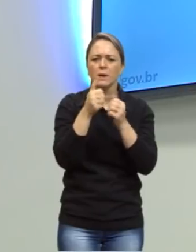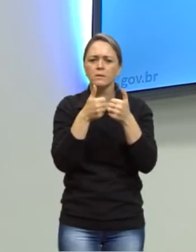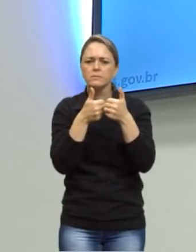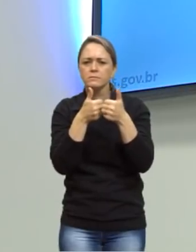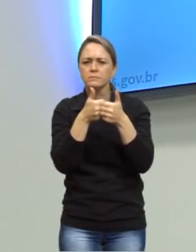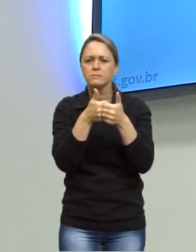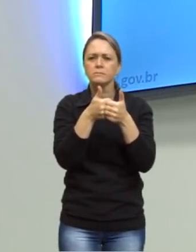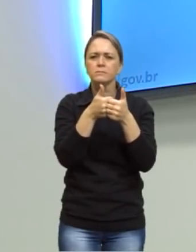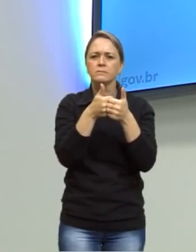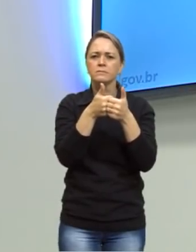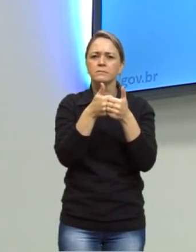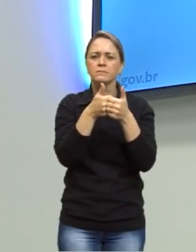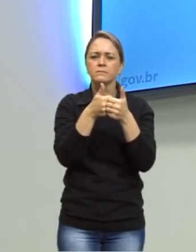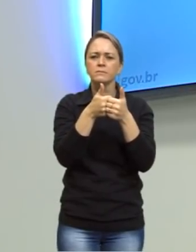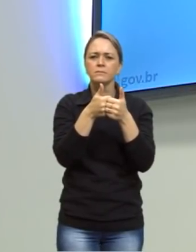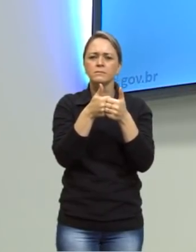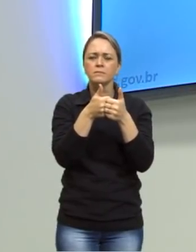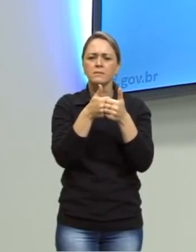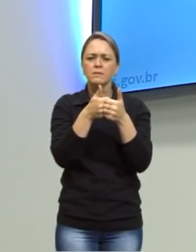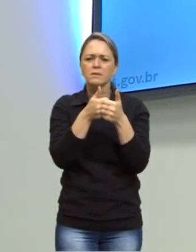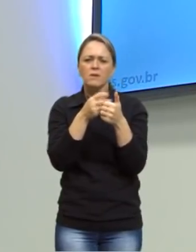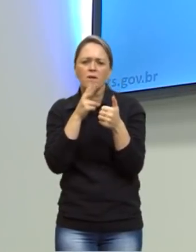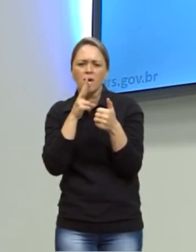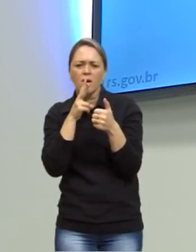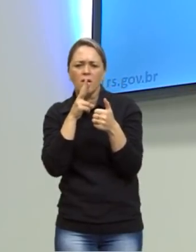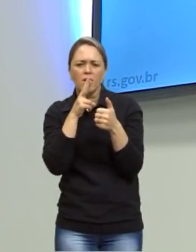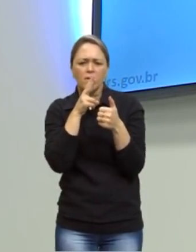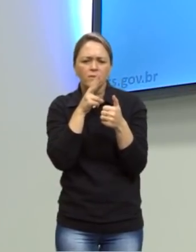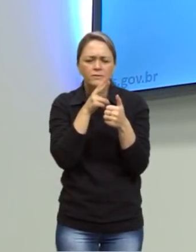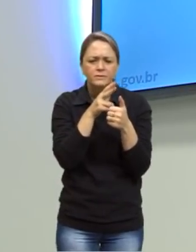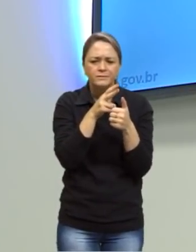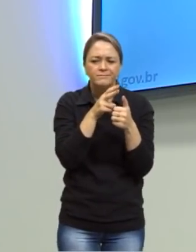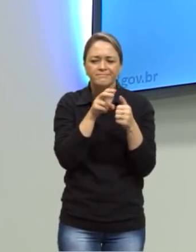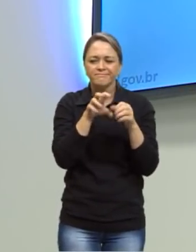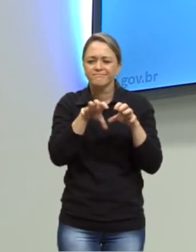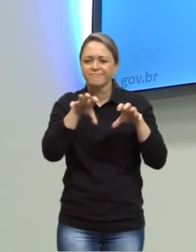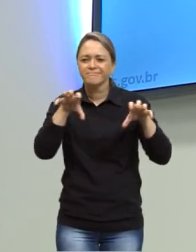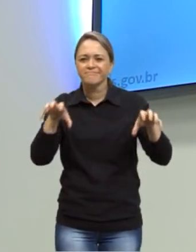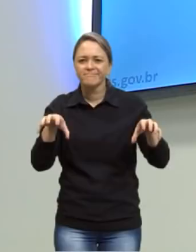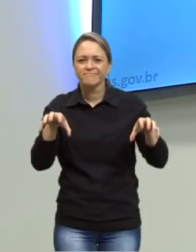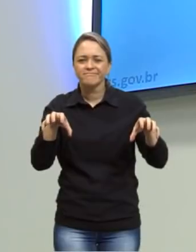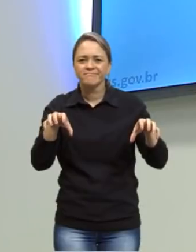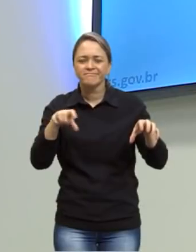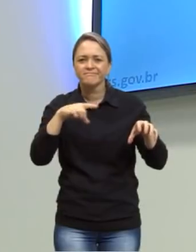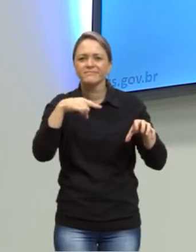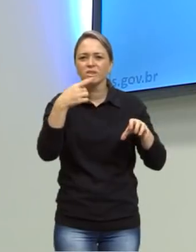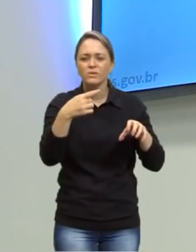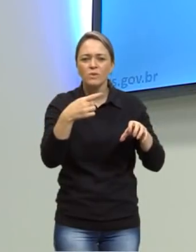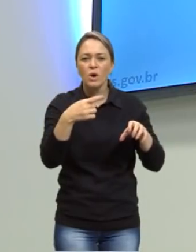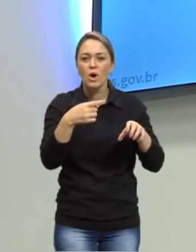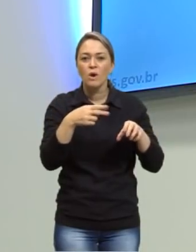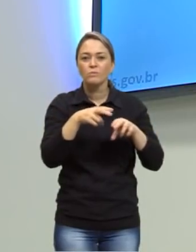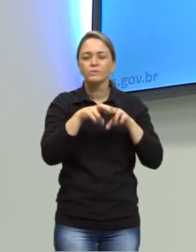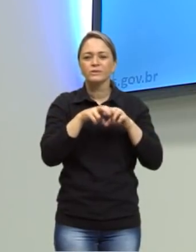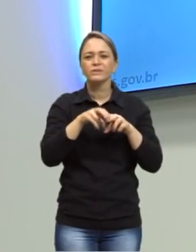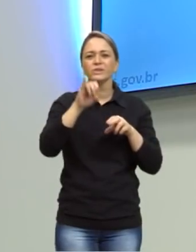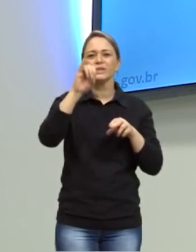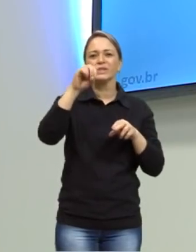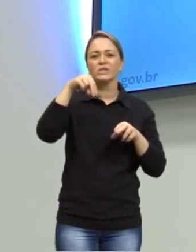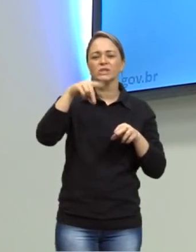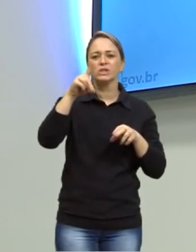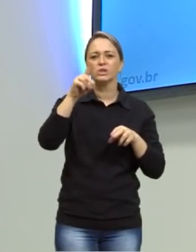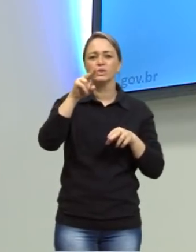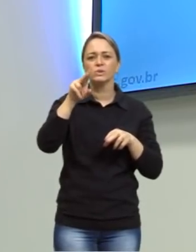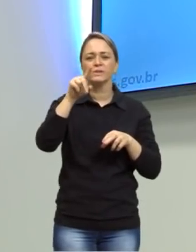ela vai e vai fontes a formação de paulo na outra polícia dipolo induzido o que que é isso